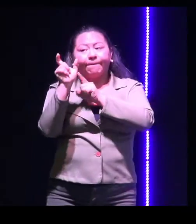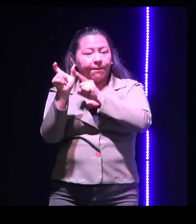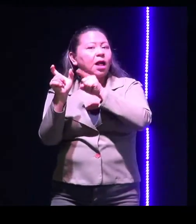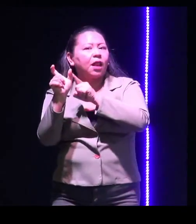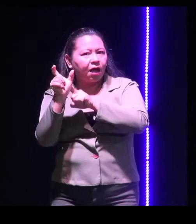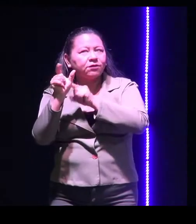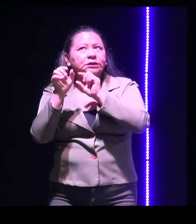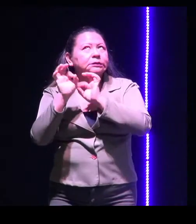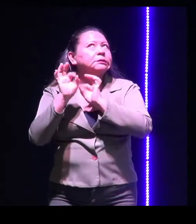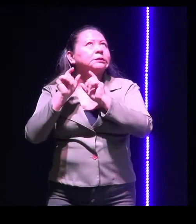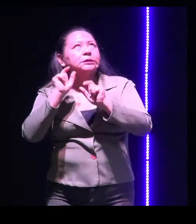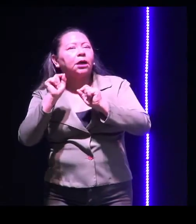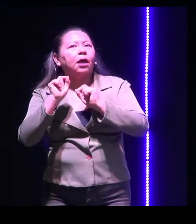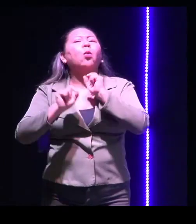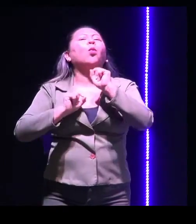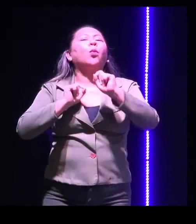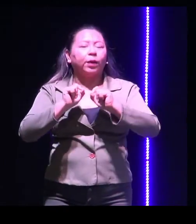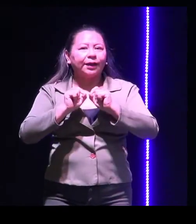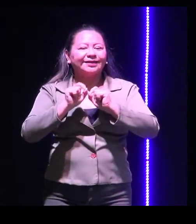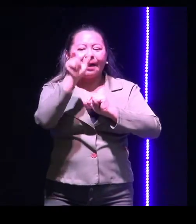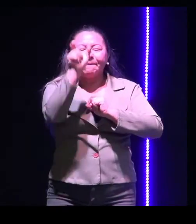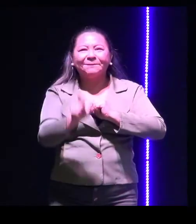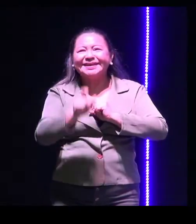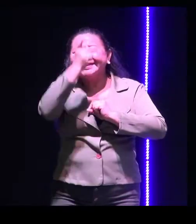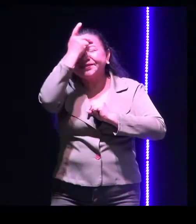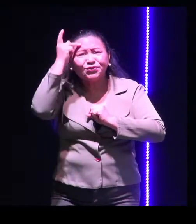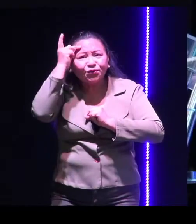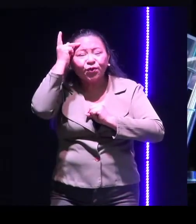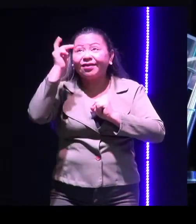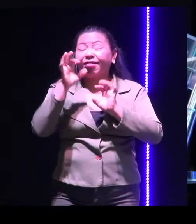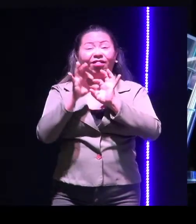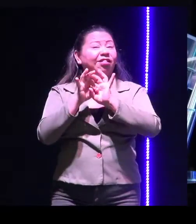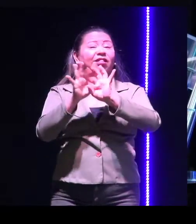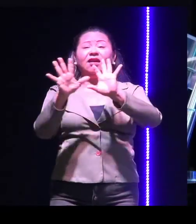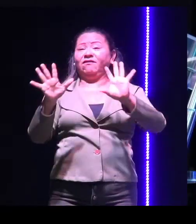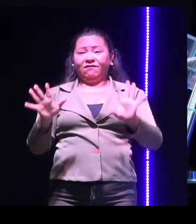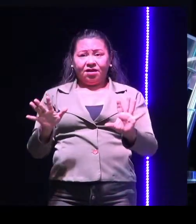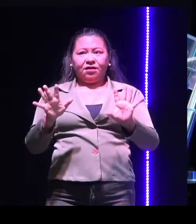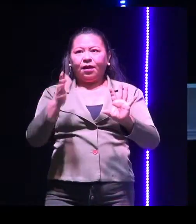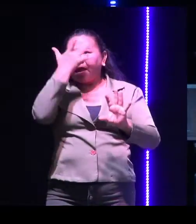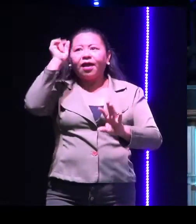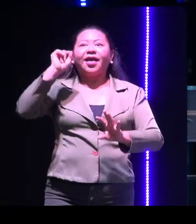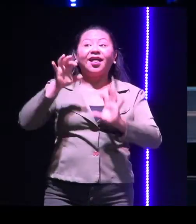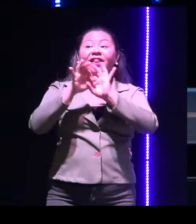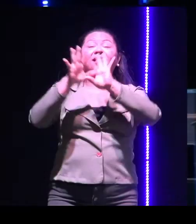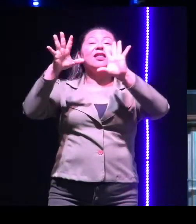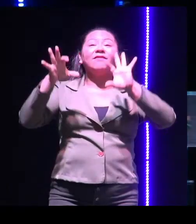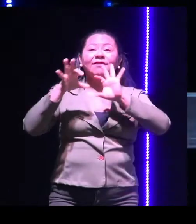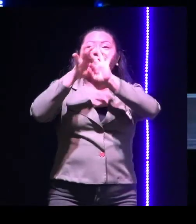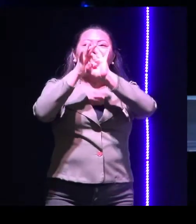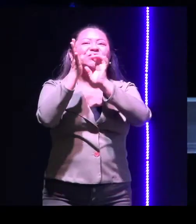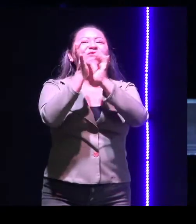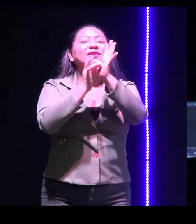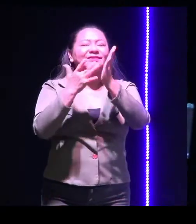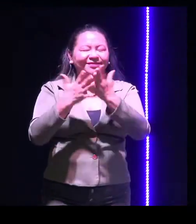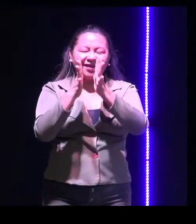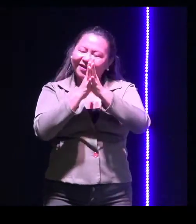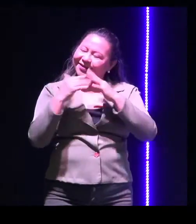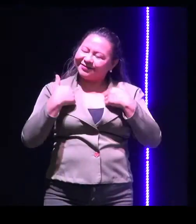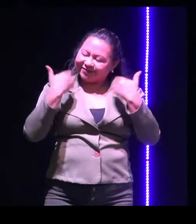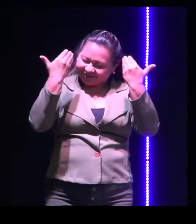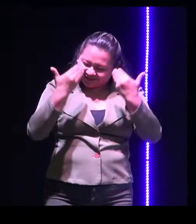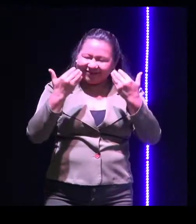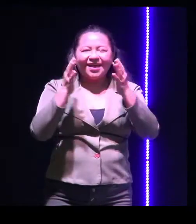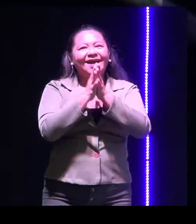liberdade é a condição daquele que é livre. Quem é livre em Cristo Jesus?